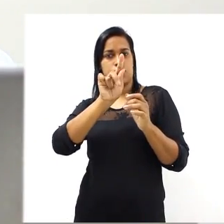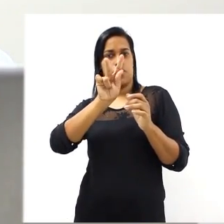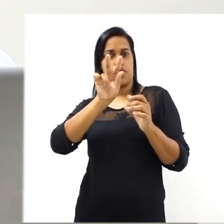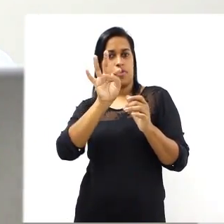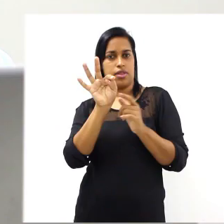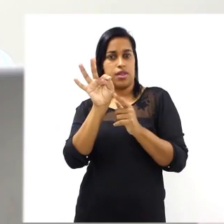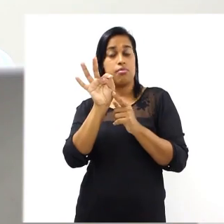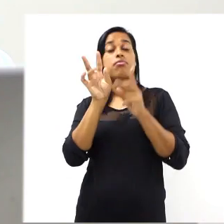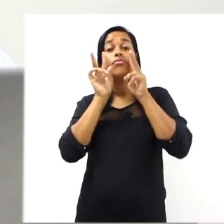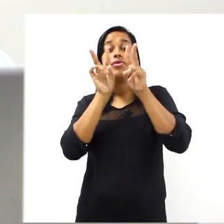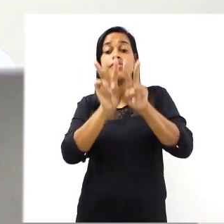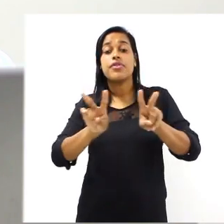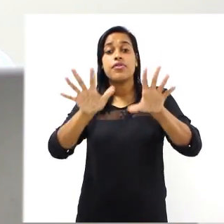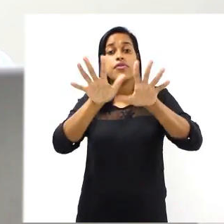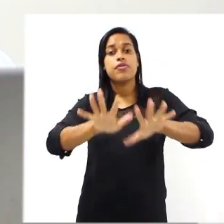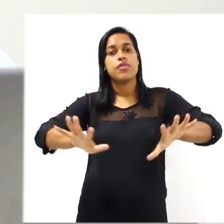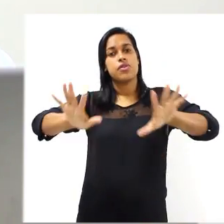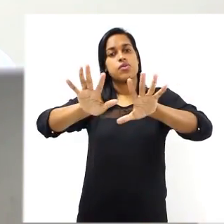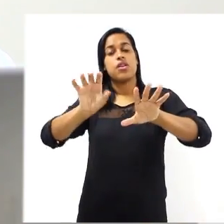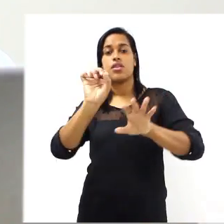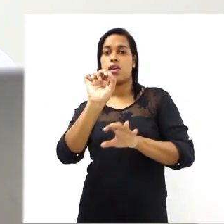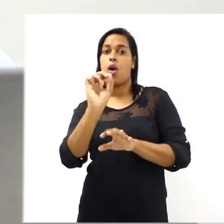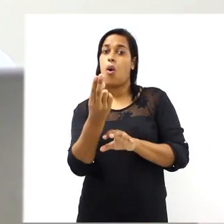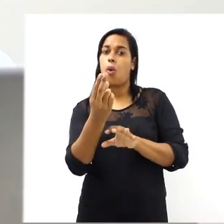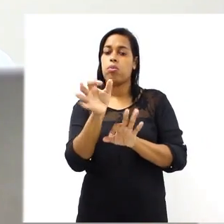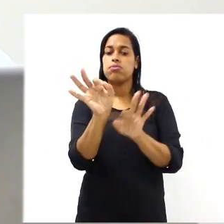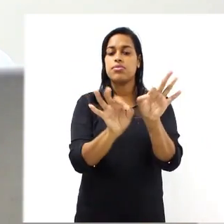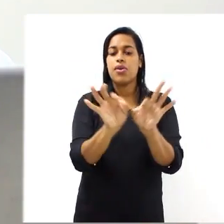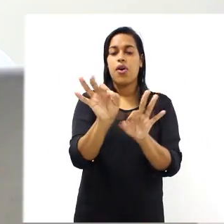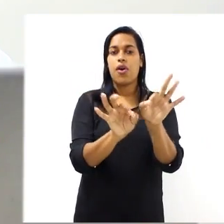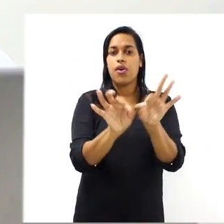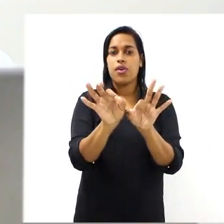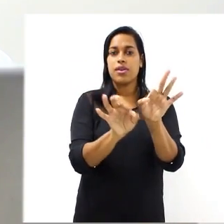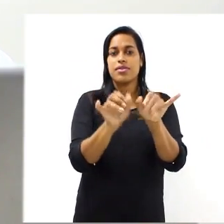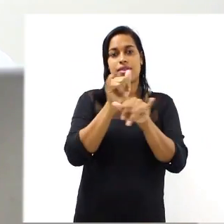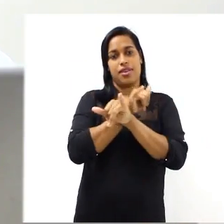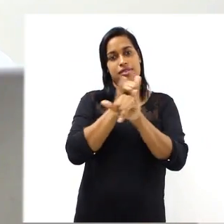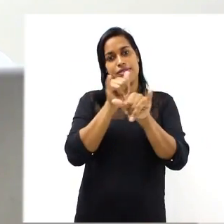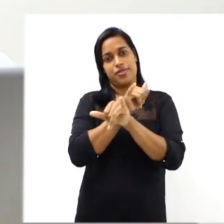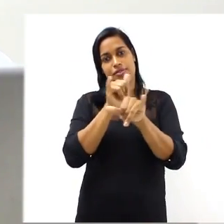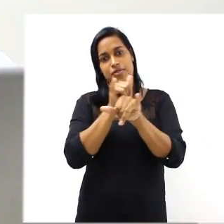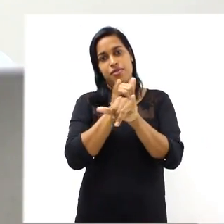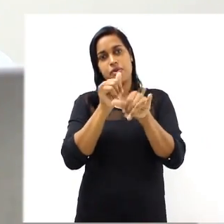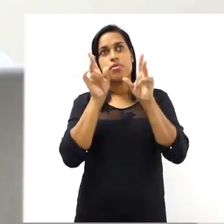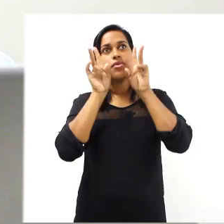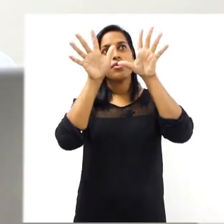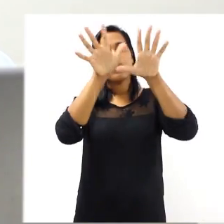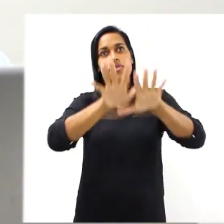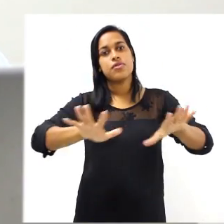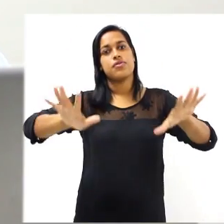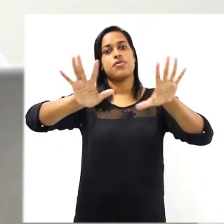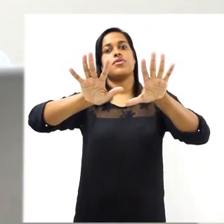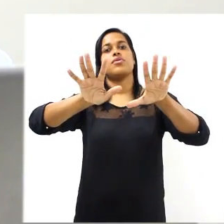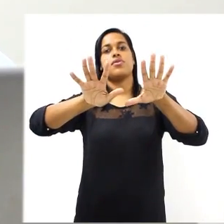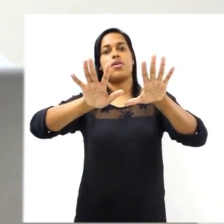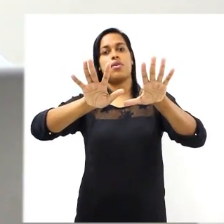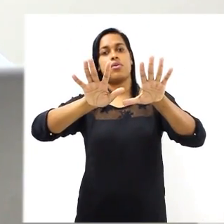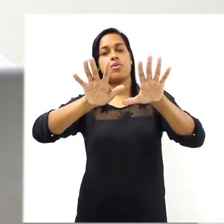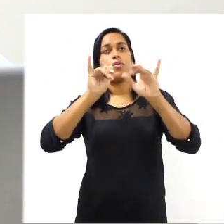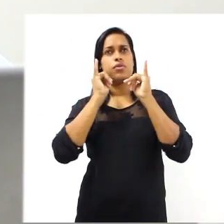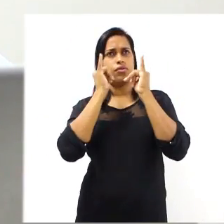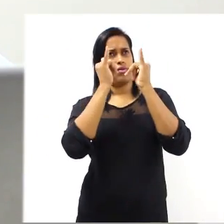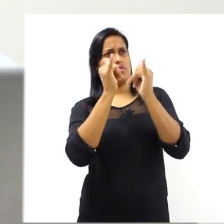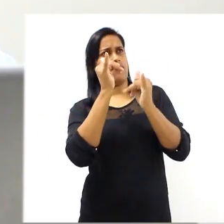você visualizar ou manipular os dados de maneira visual. Então você clica,